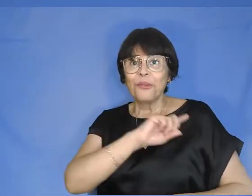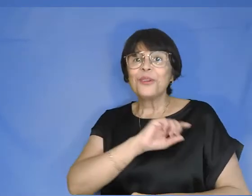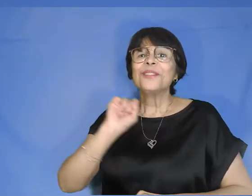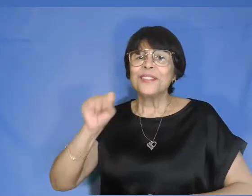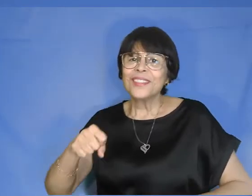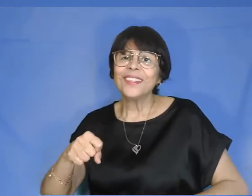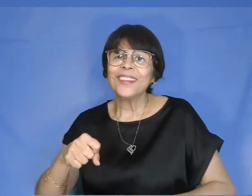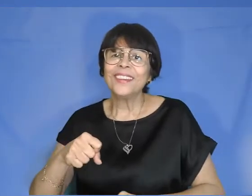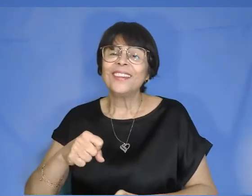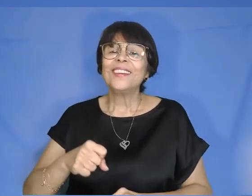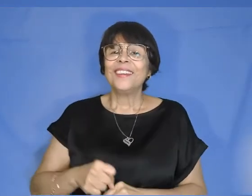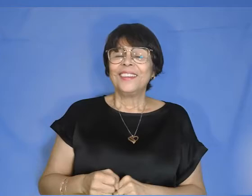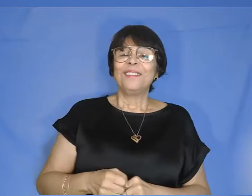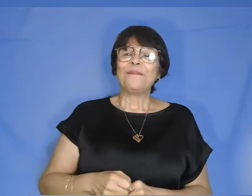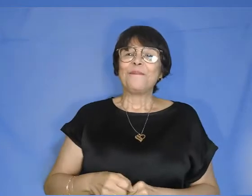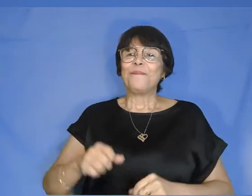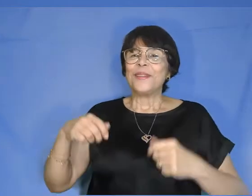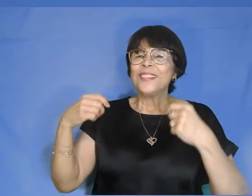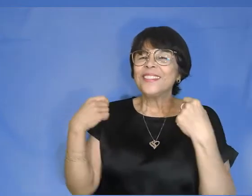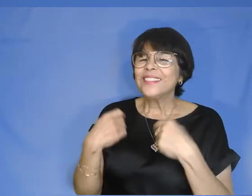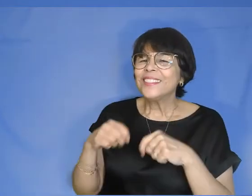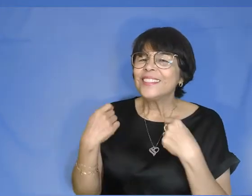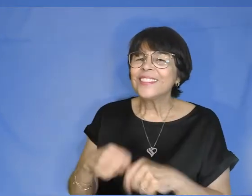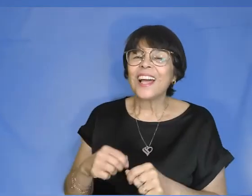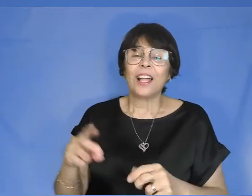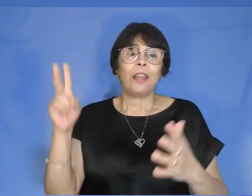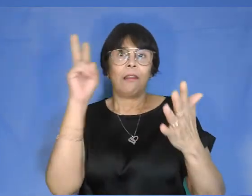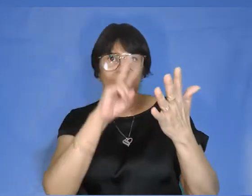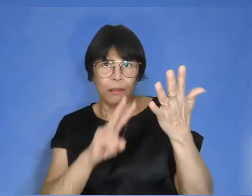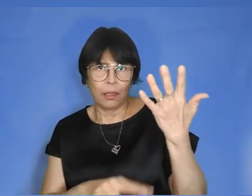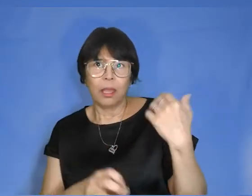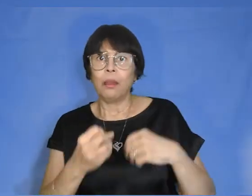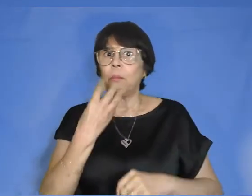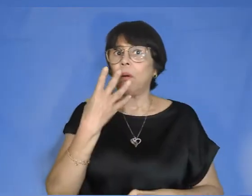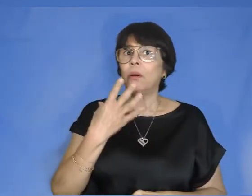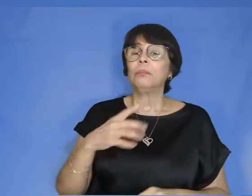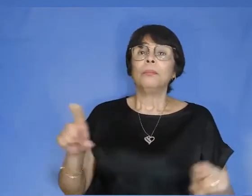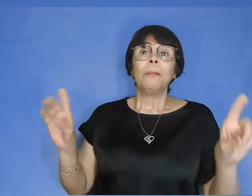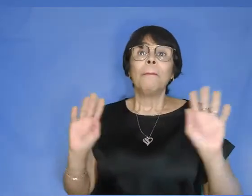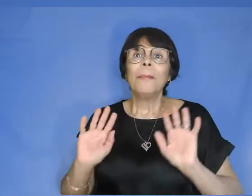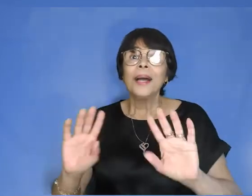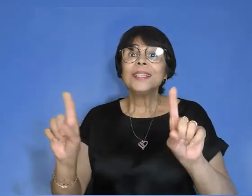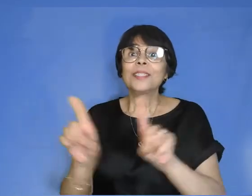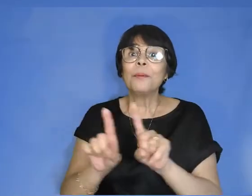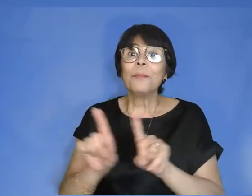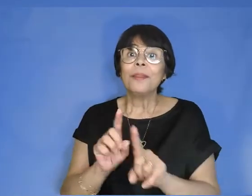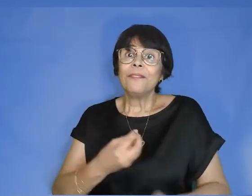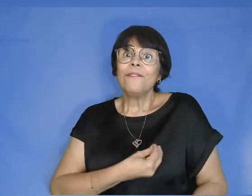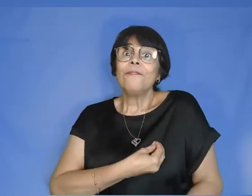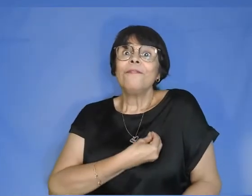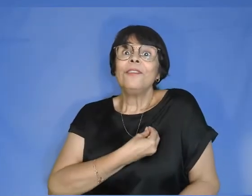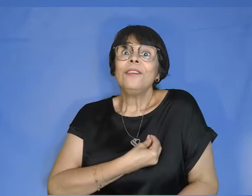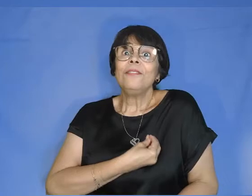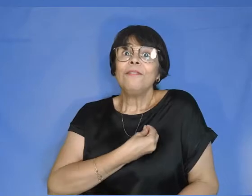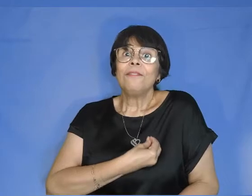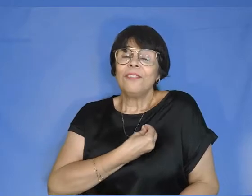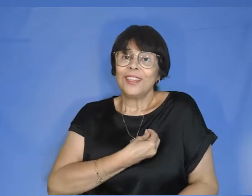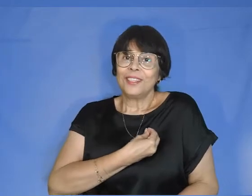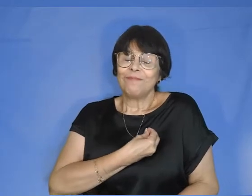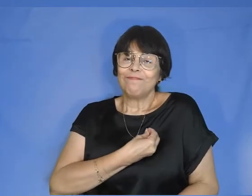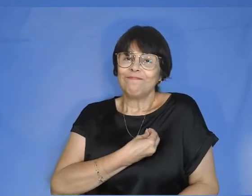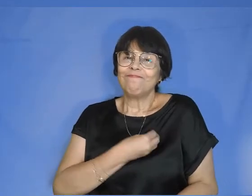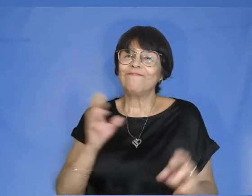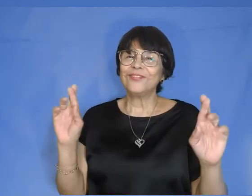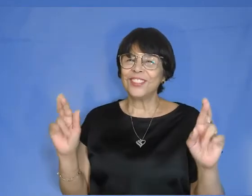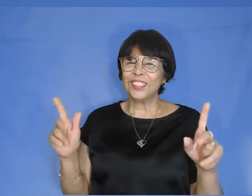bibliólatras. Querem dar um poder à letra escrita como se ela tivesse, por ser escrita, um poder diferente.